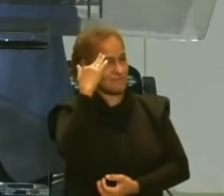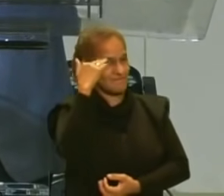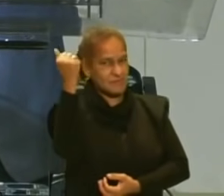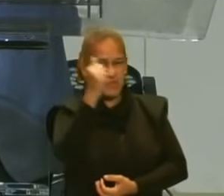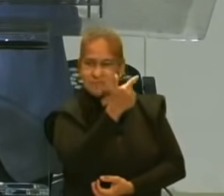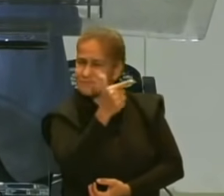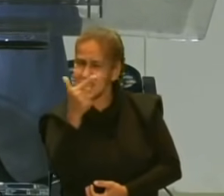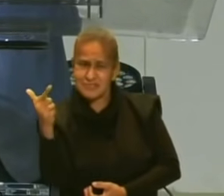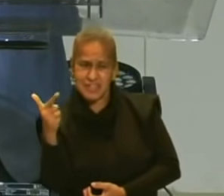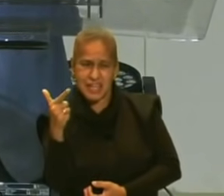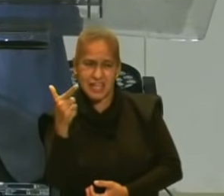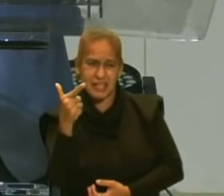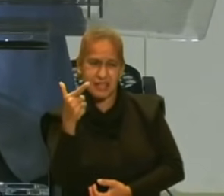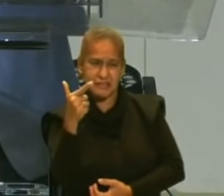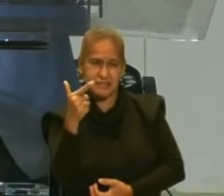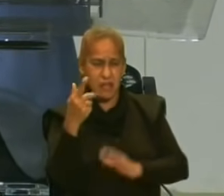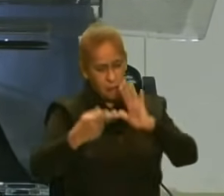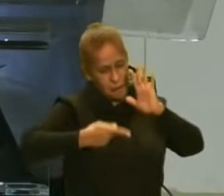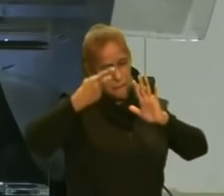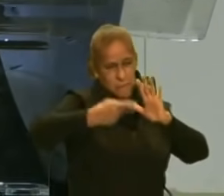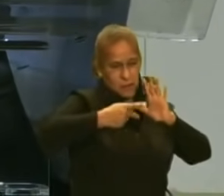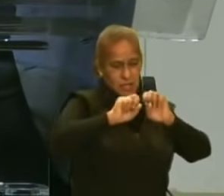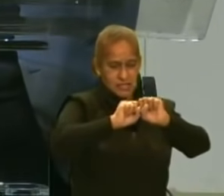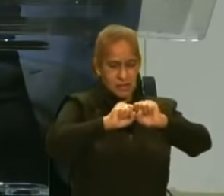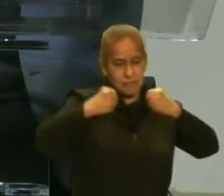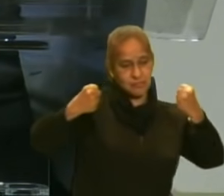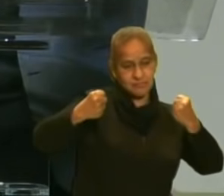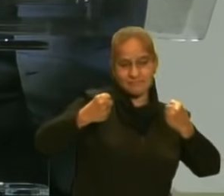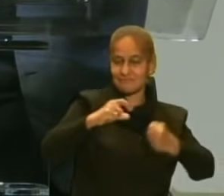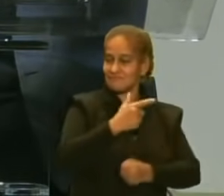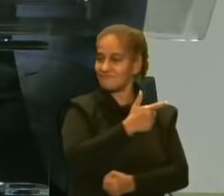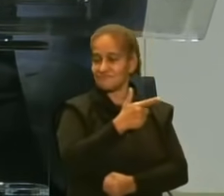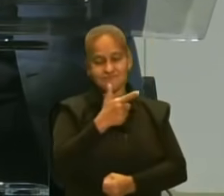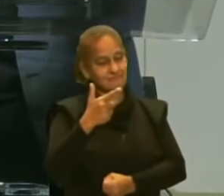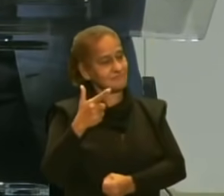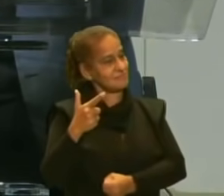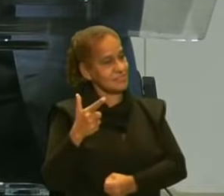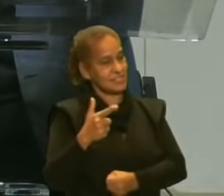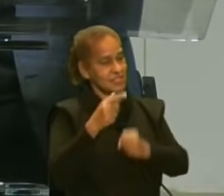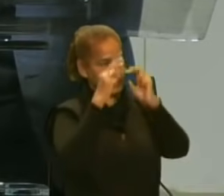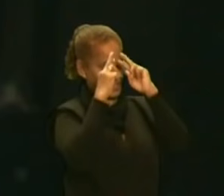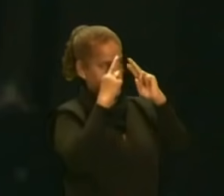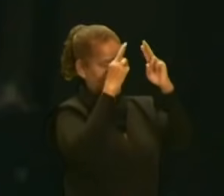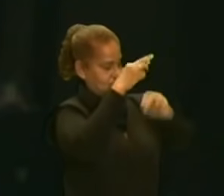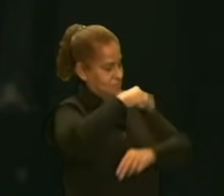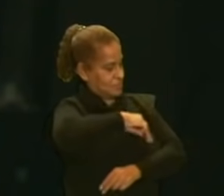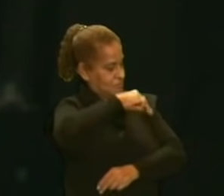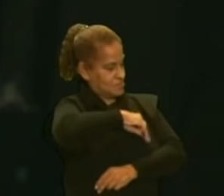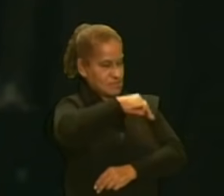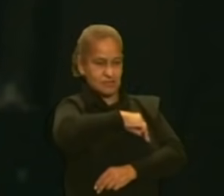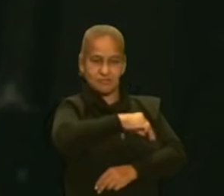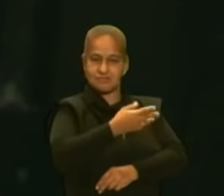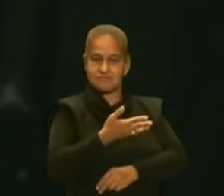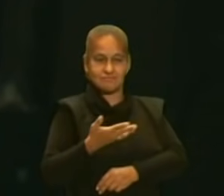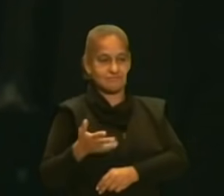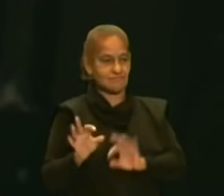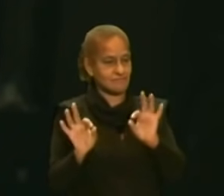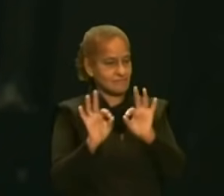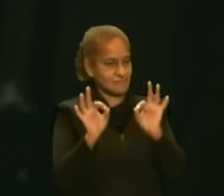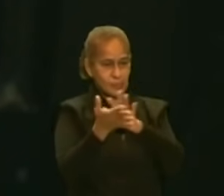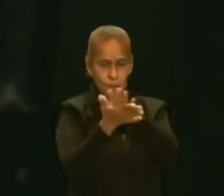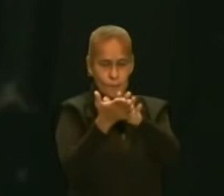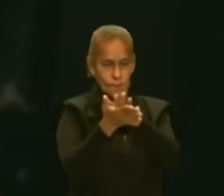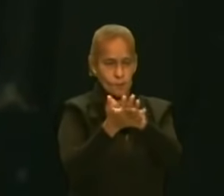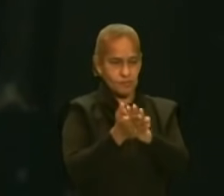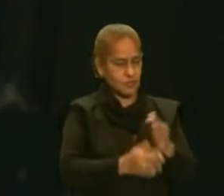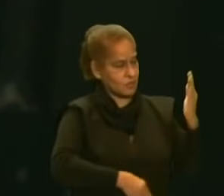quebram suas promessas e não mostram afeição e nem misericórdia. Quando eu olho para